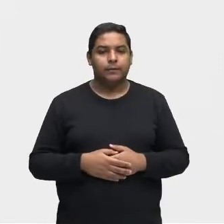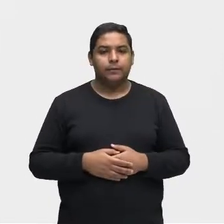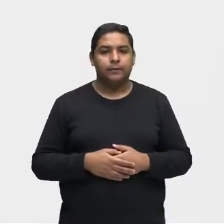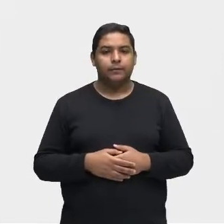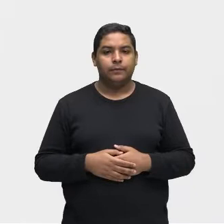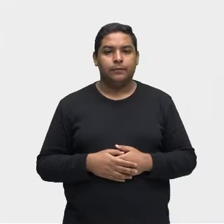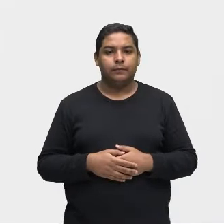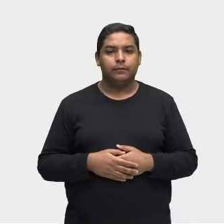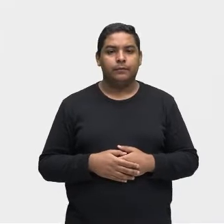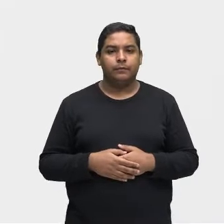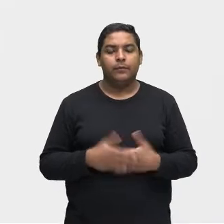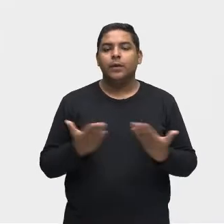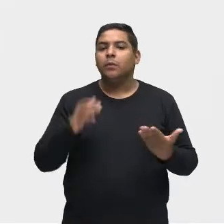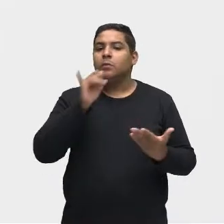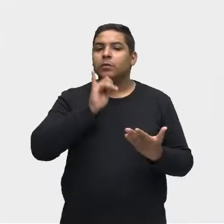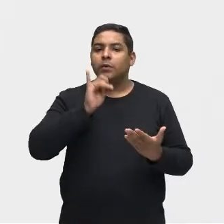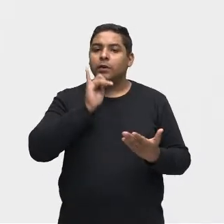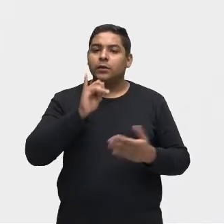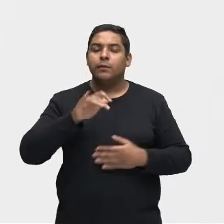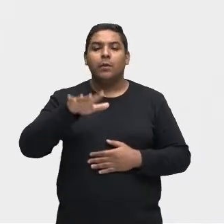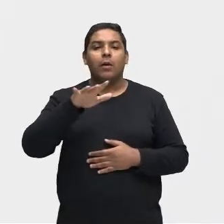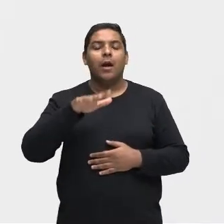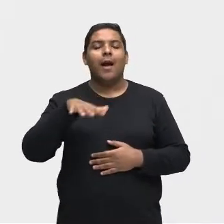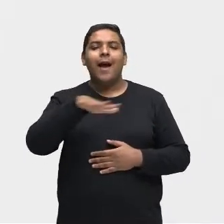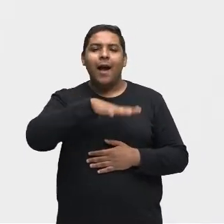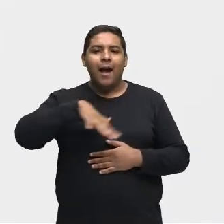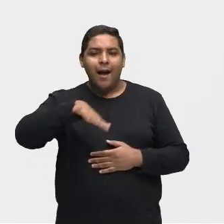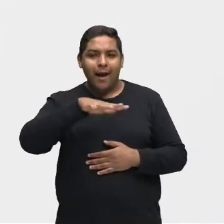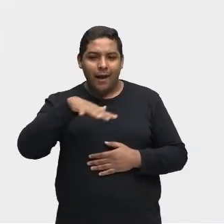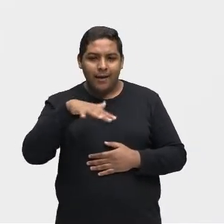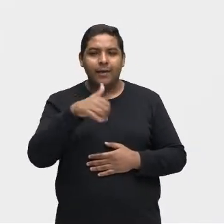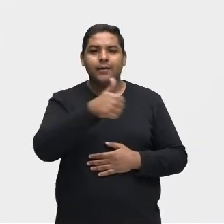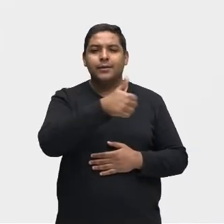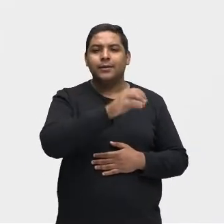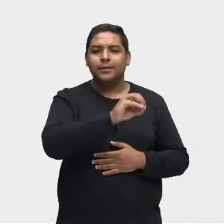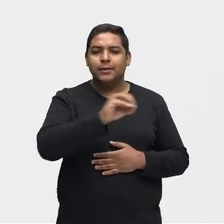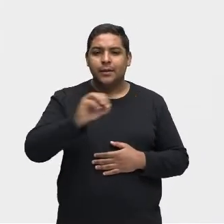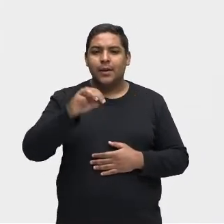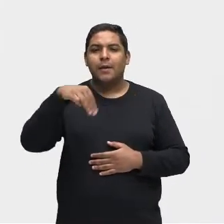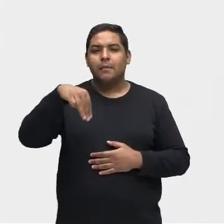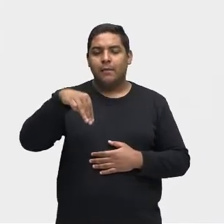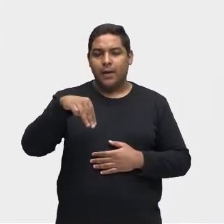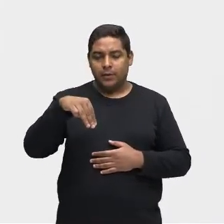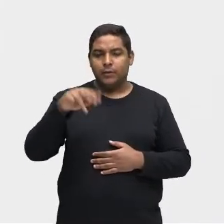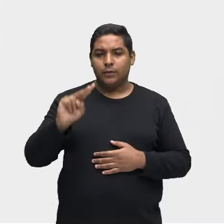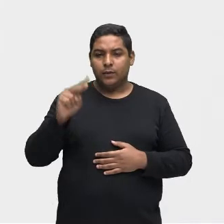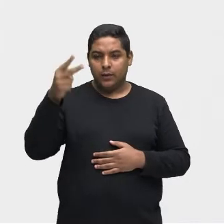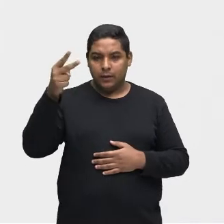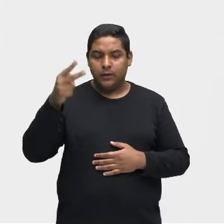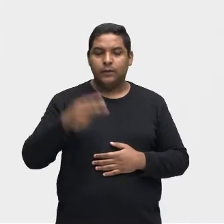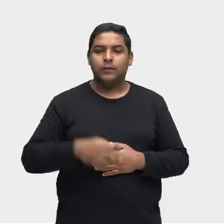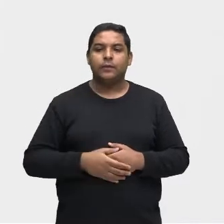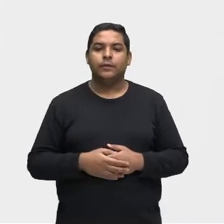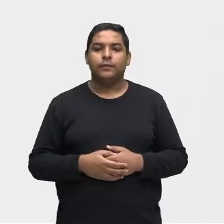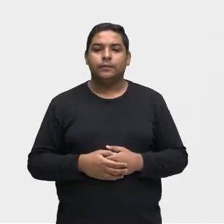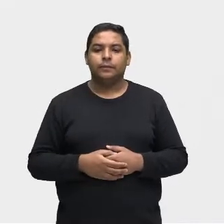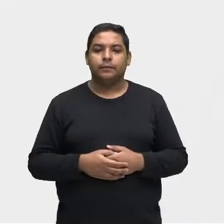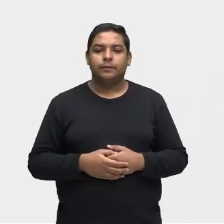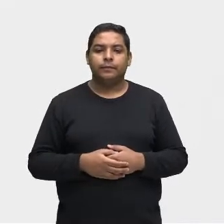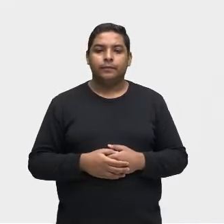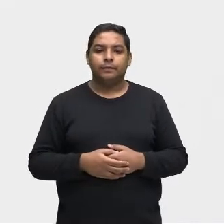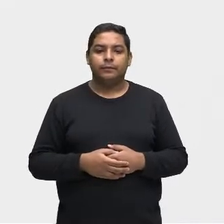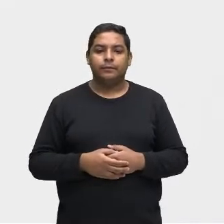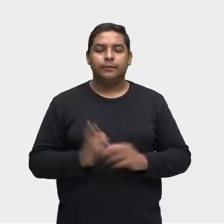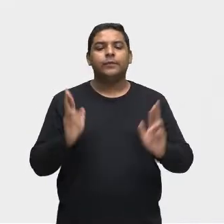seguinte. Ele está me dando a área, ou seja, agora, dentro da relação, qual é a relação